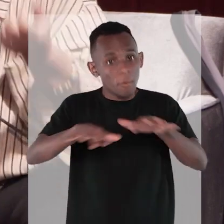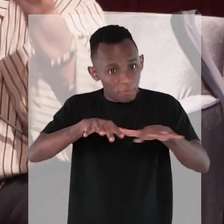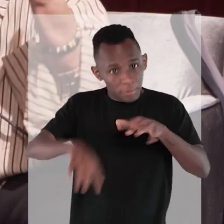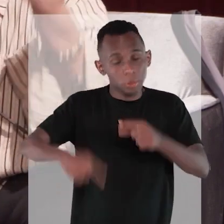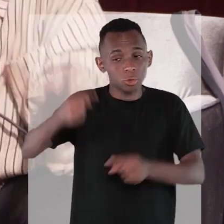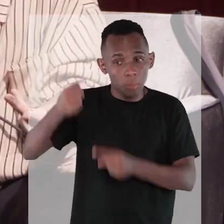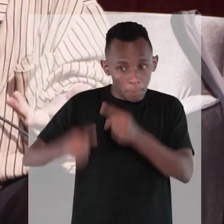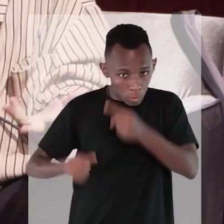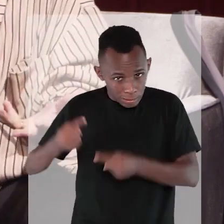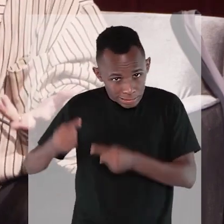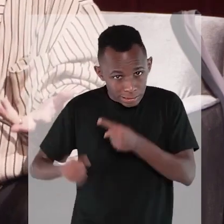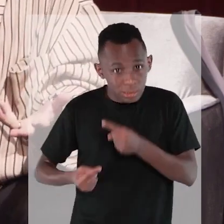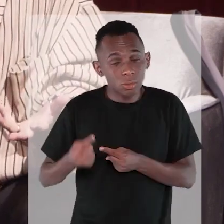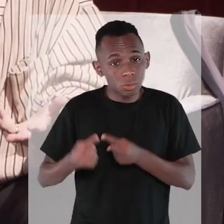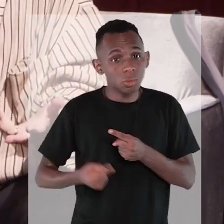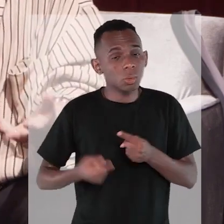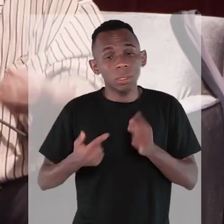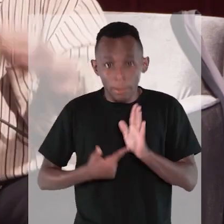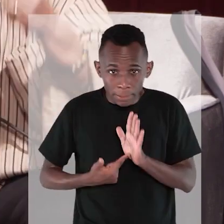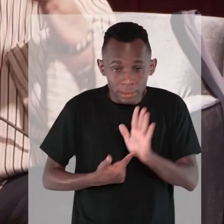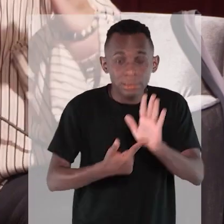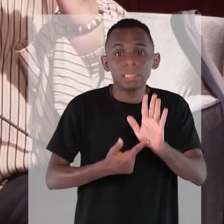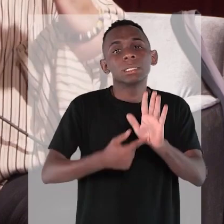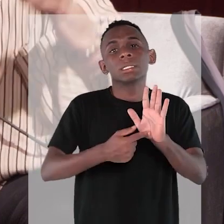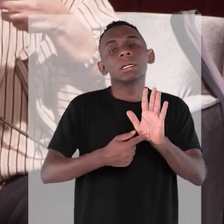forma, ele traz uma visão de mundo,